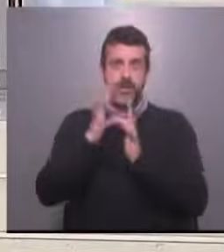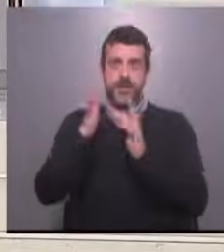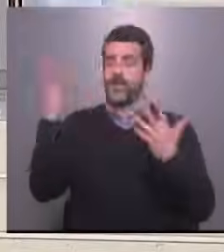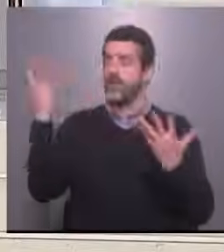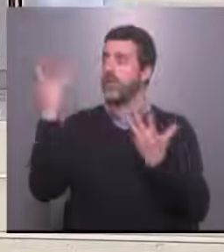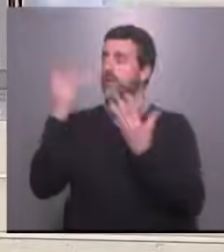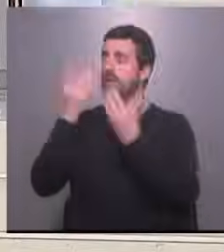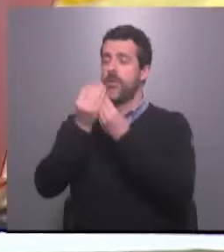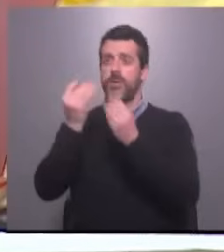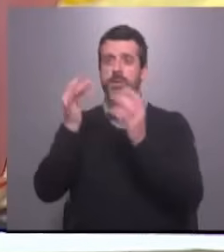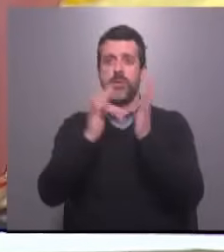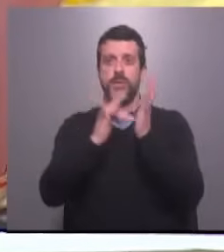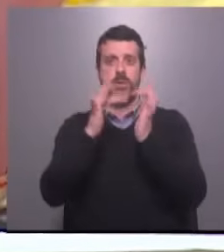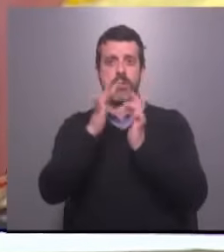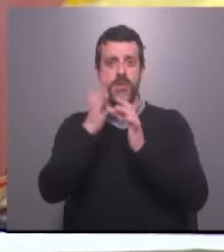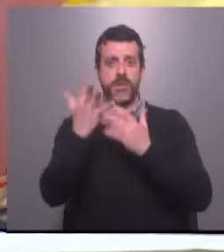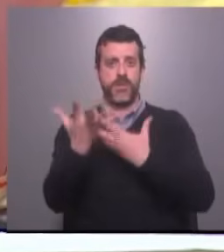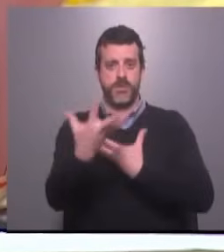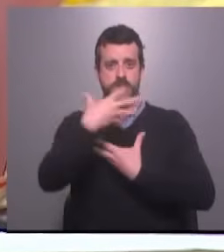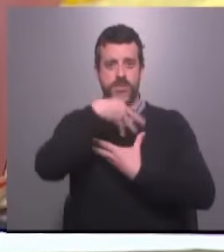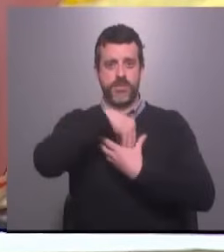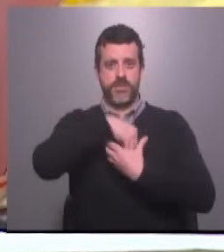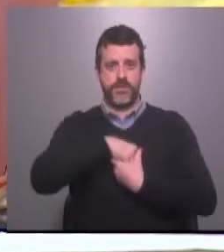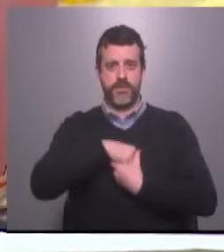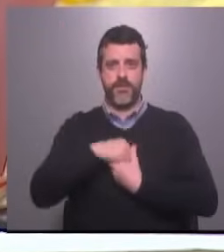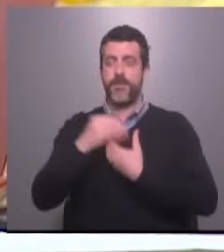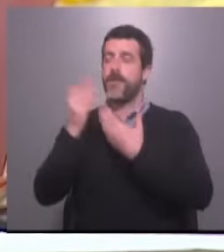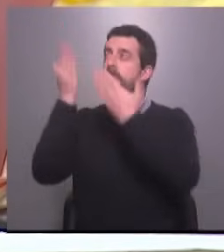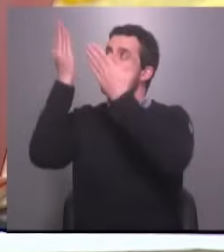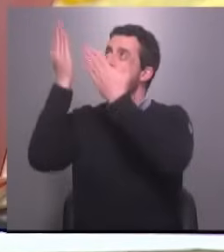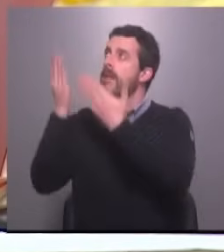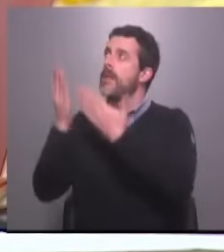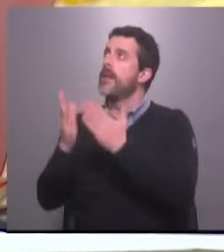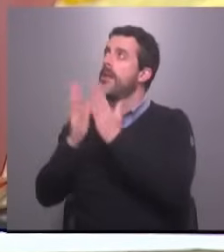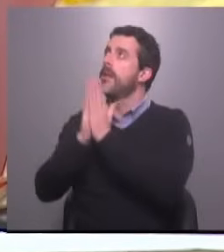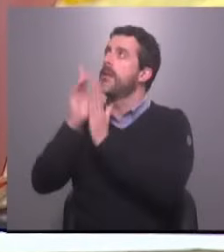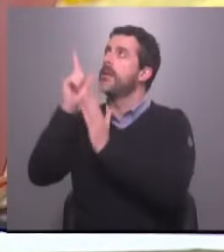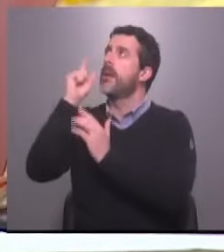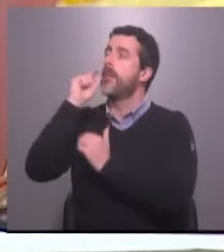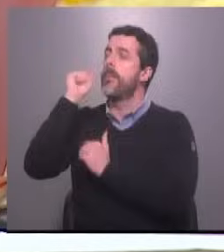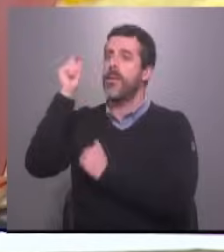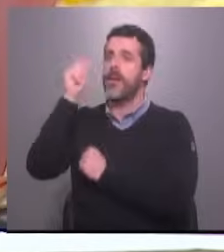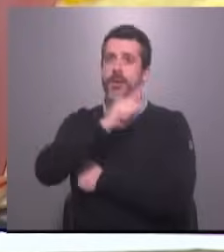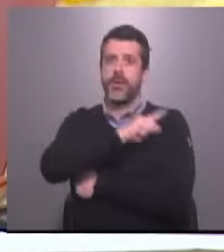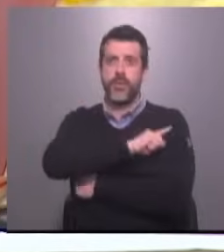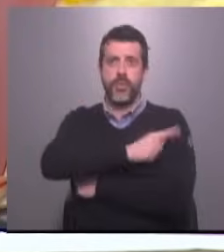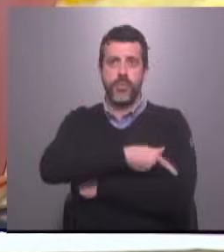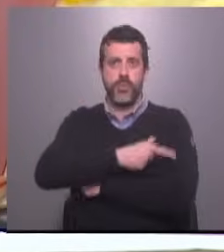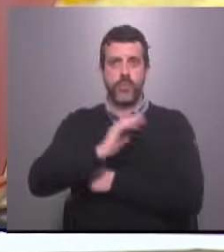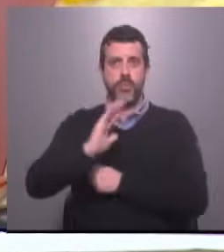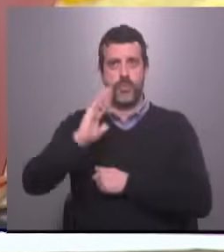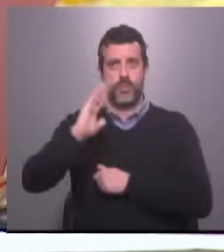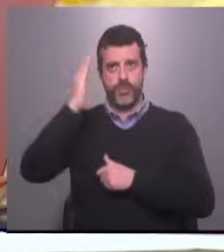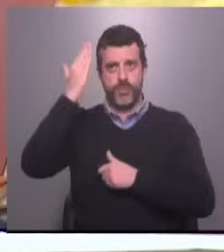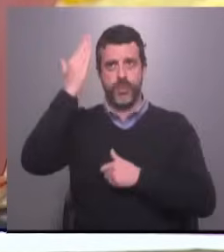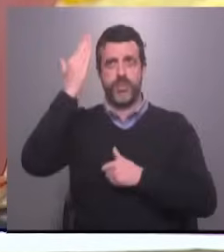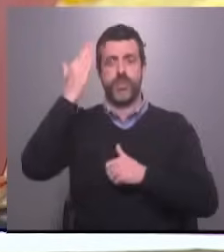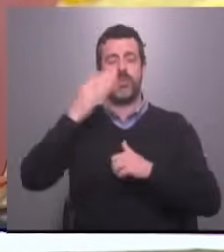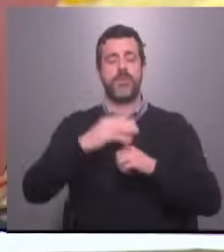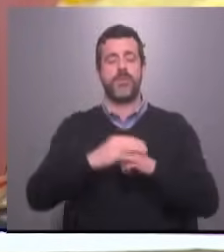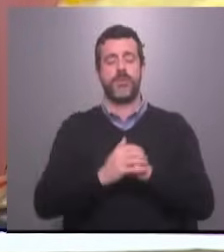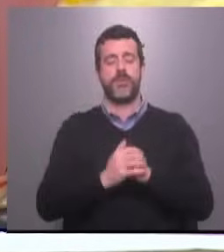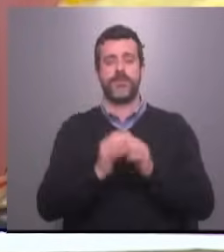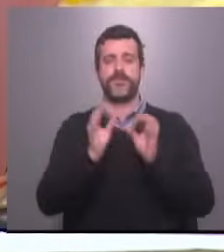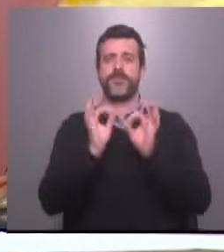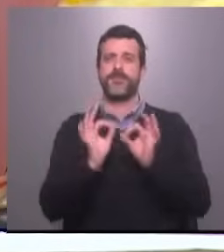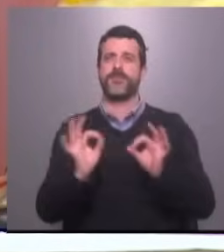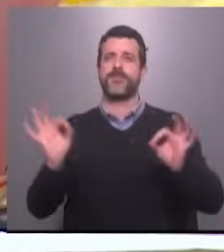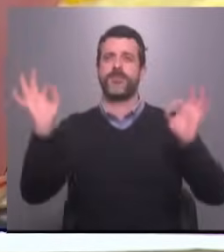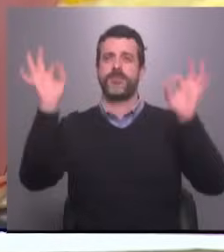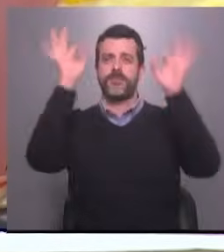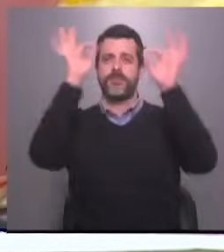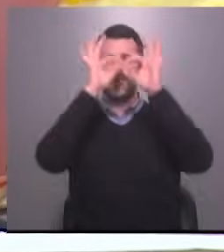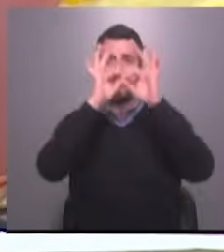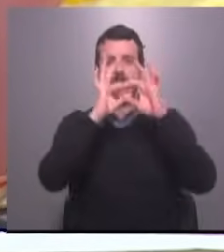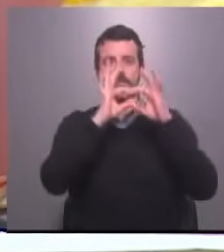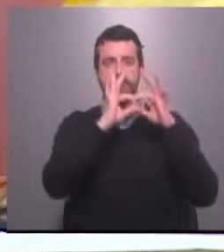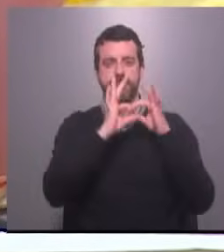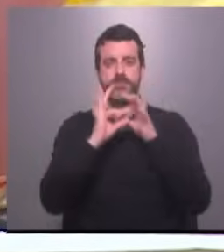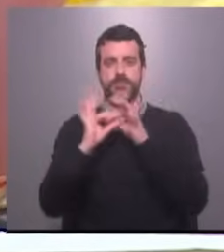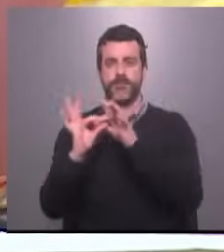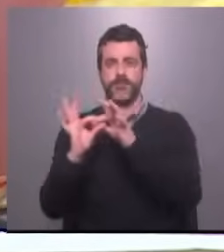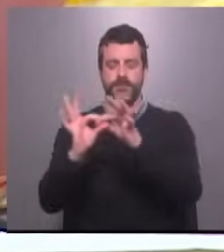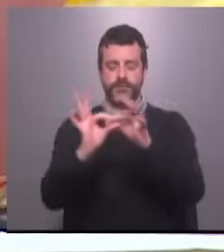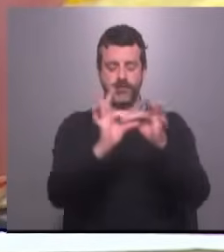Por Cristo, com Cristo, em Cristo, a vós, Deus Pai